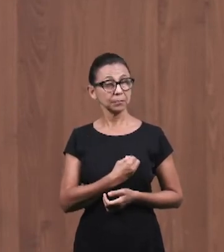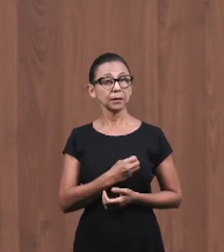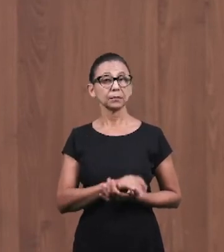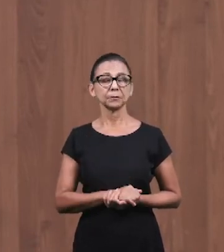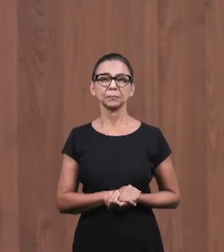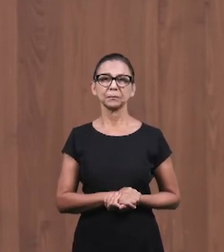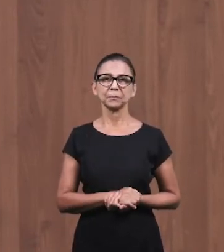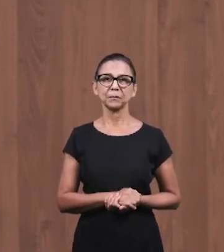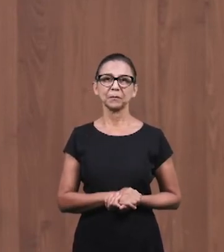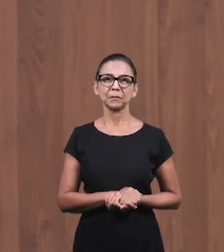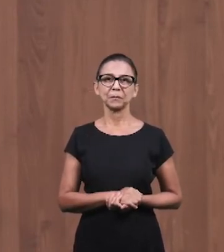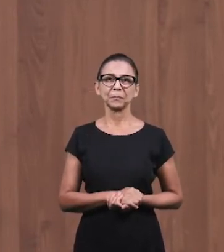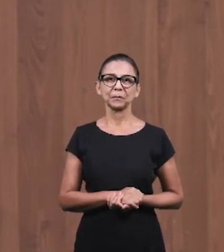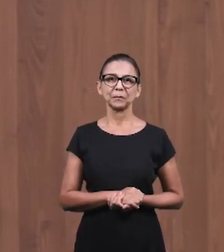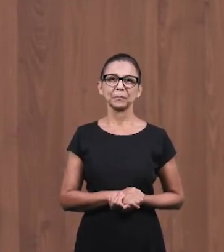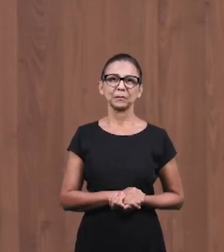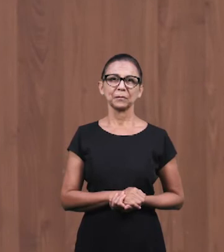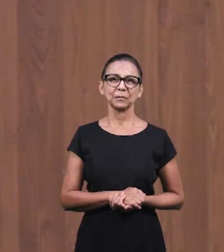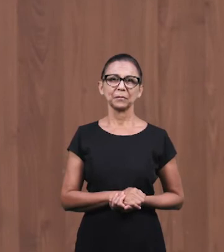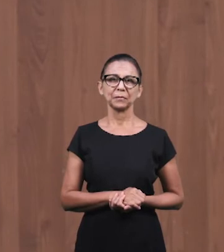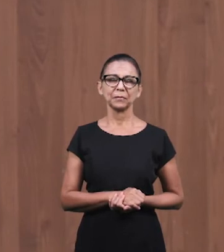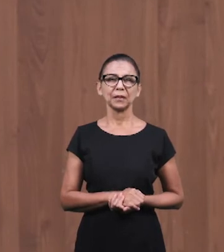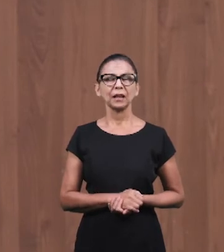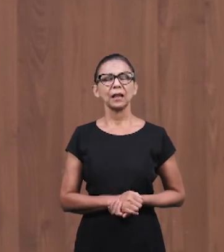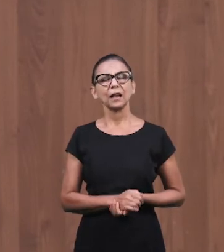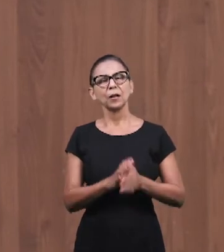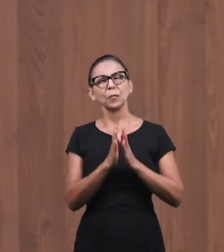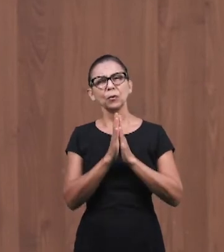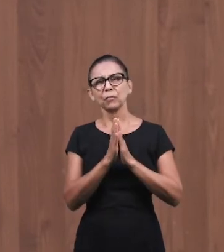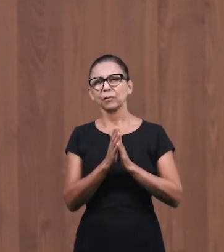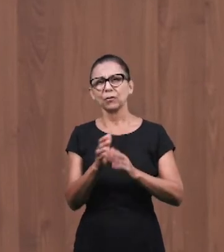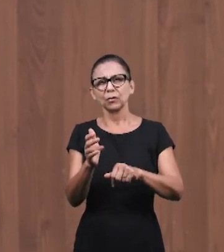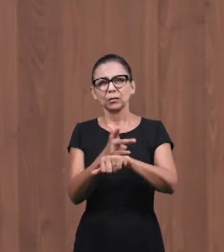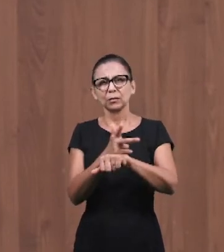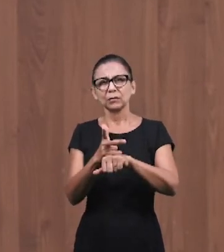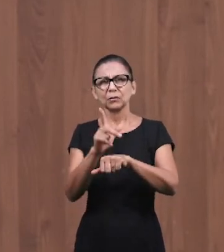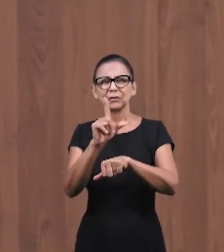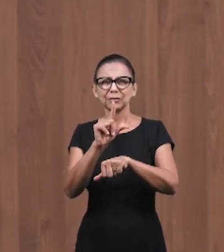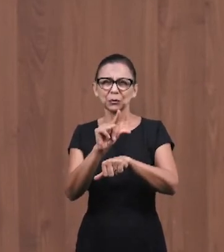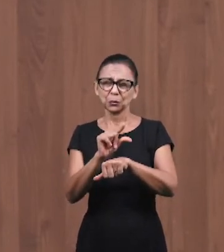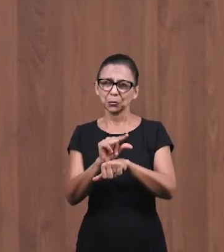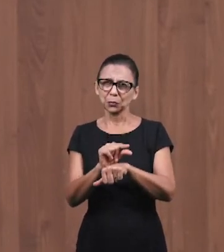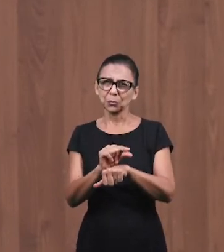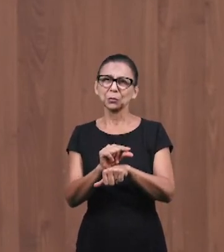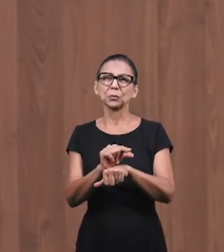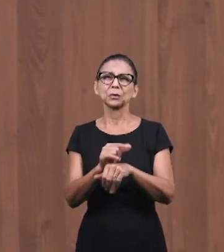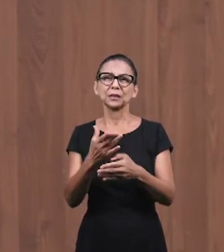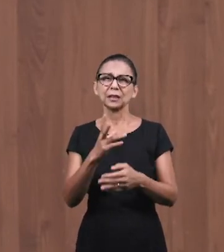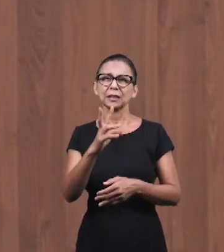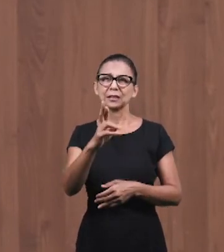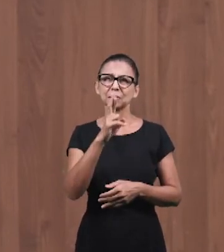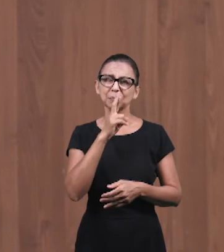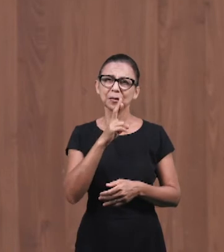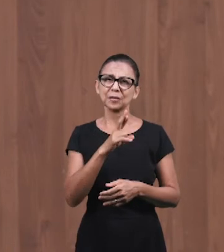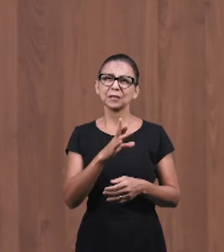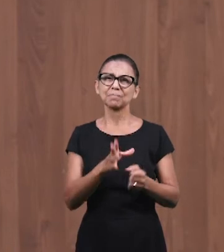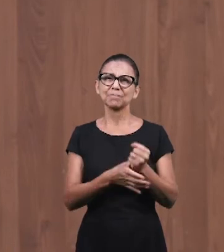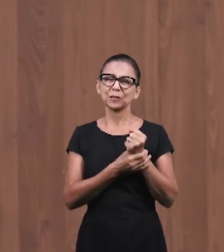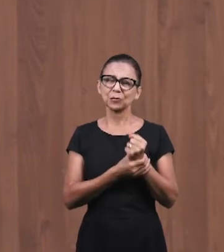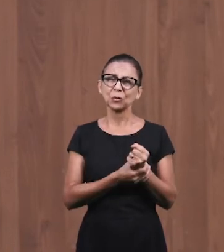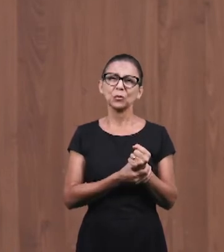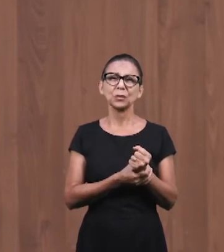os vídeos. Peço apenas que não façam vídeos muito prolongados, dando respostas mais concisas, mais seguras, para que o